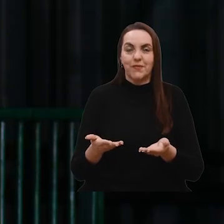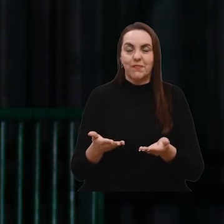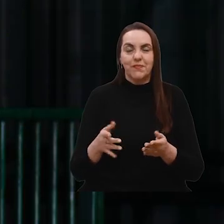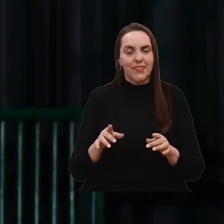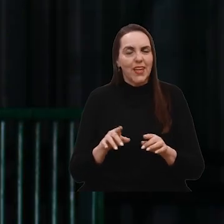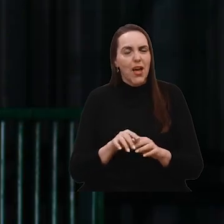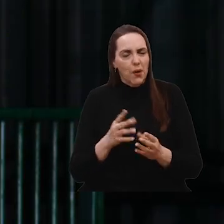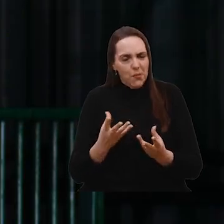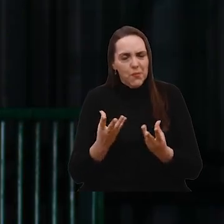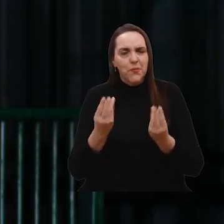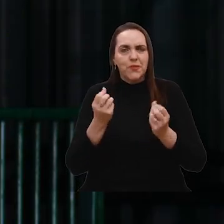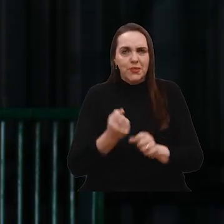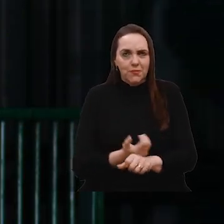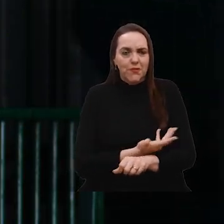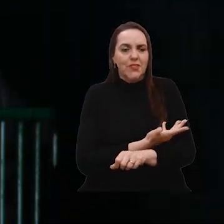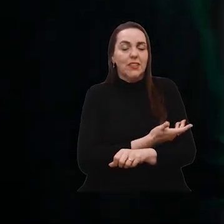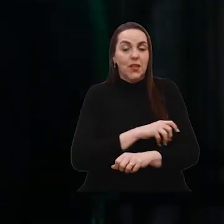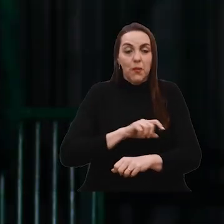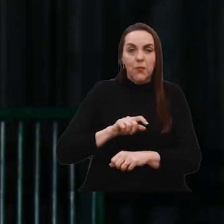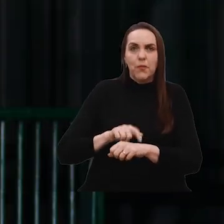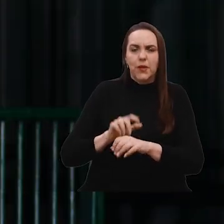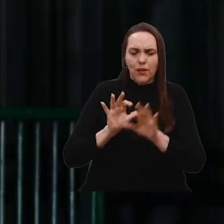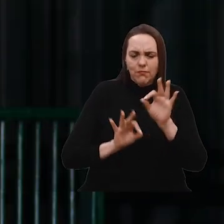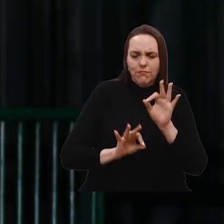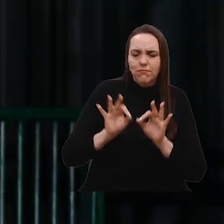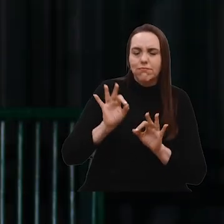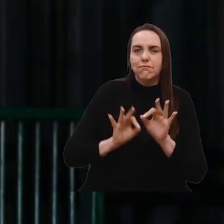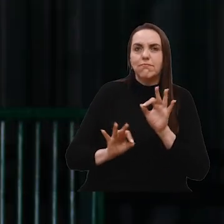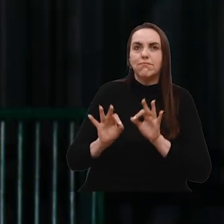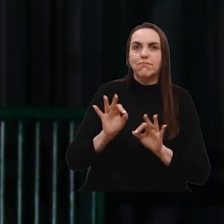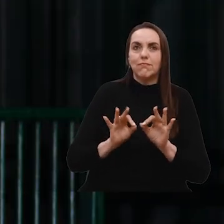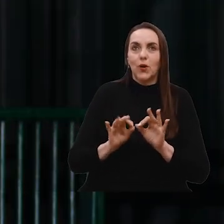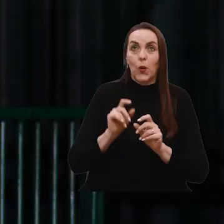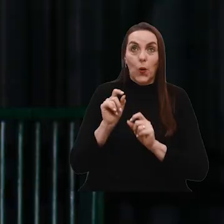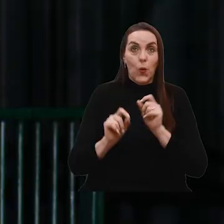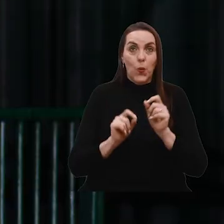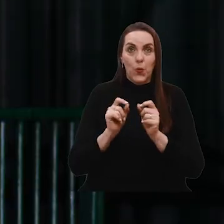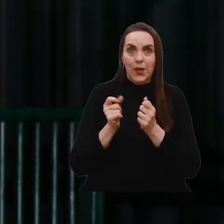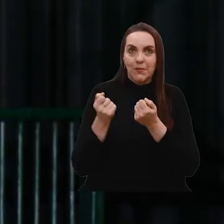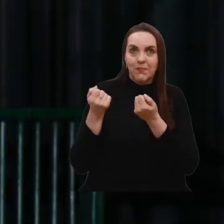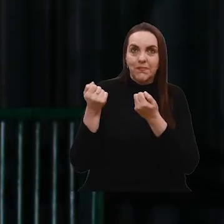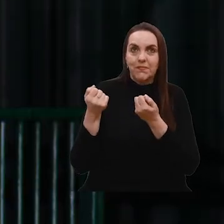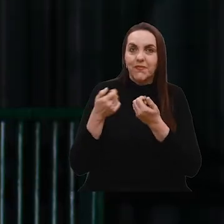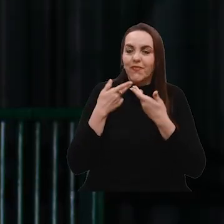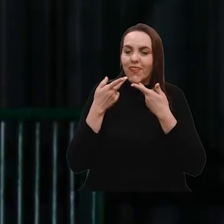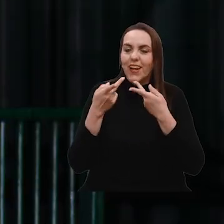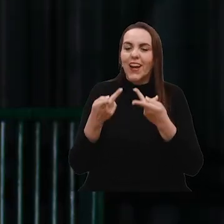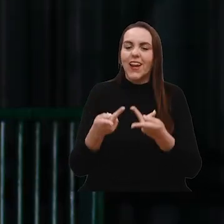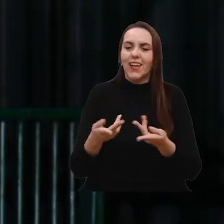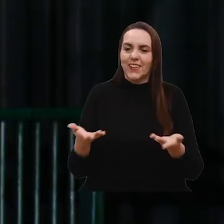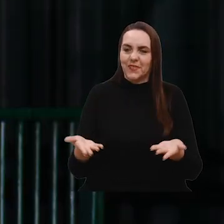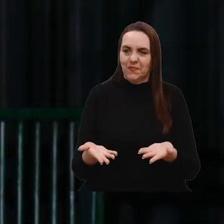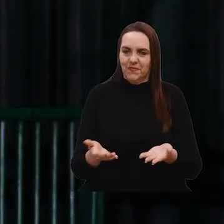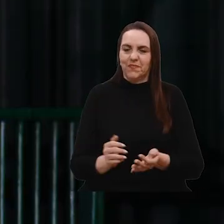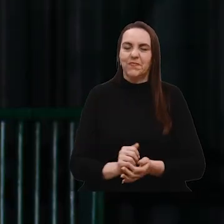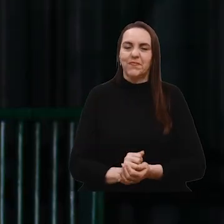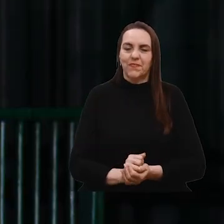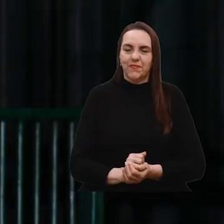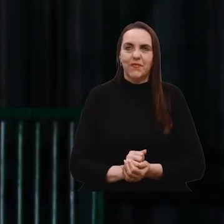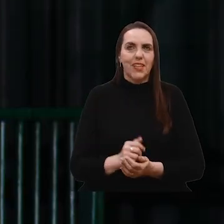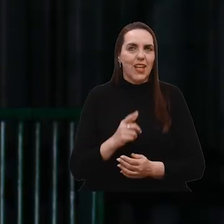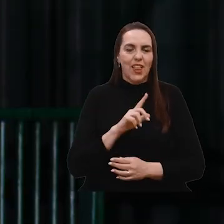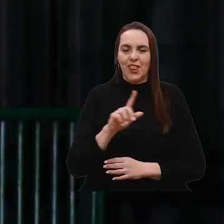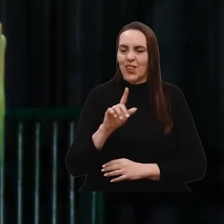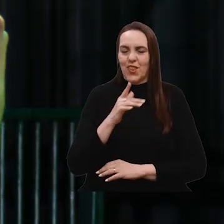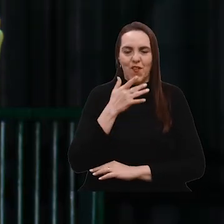aqui hoje. E é tão emocionante que na hora em que eu estava planejando o que trazer, o que